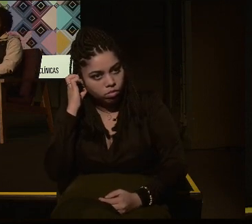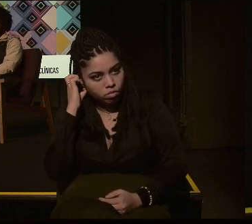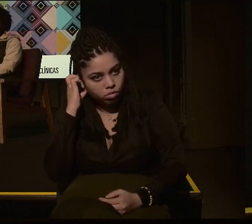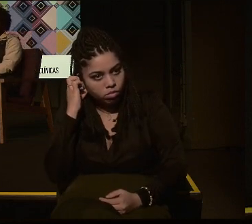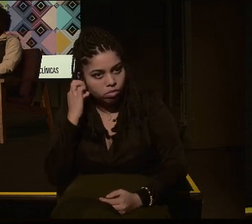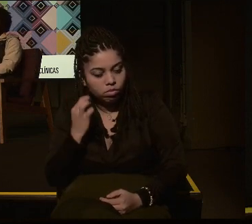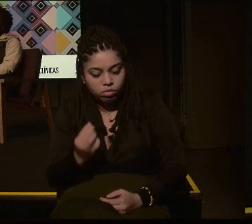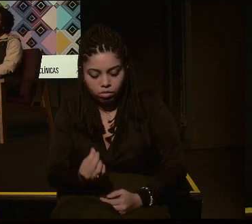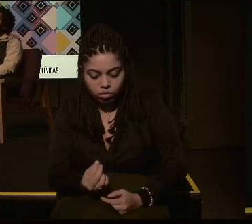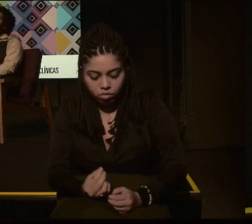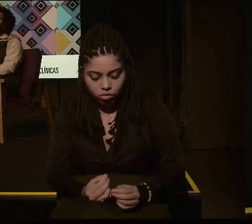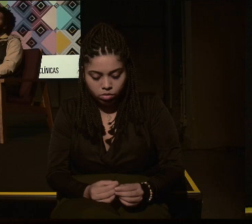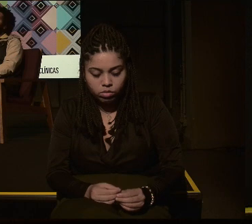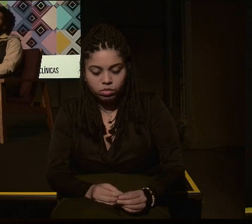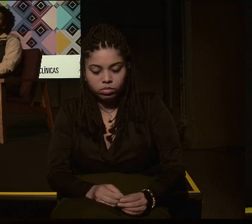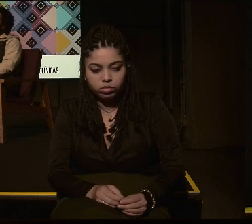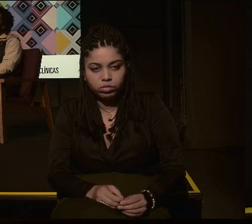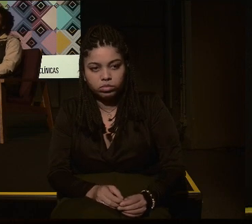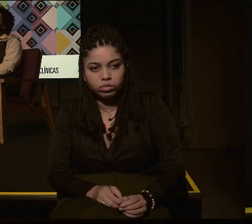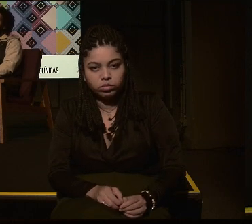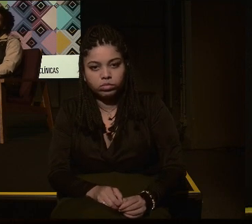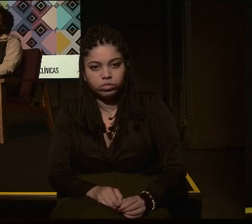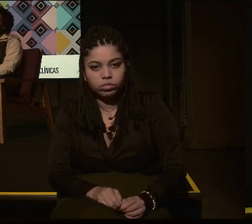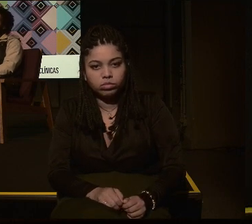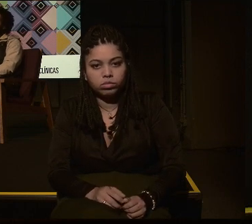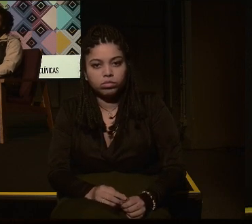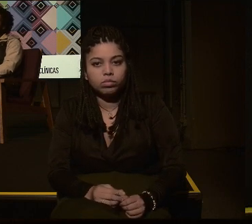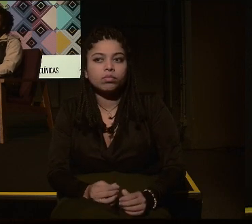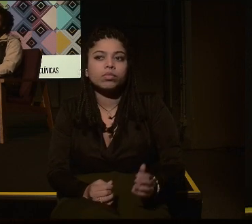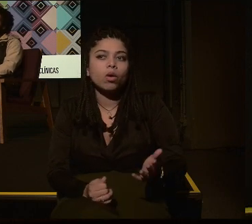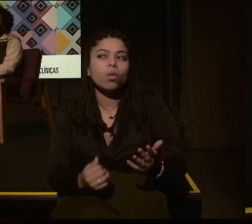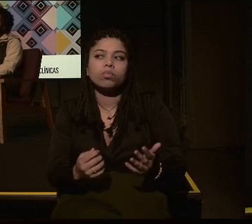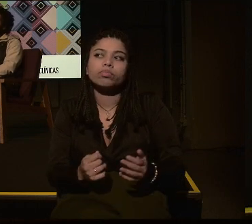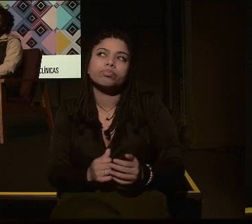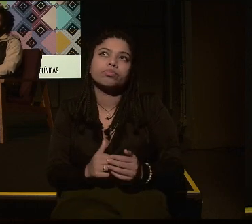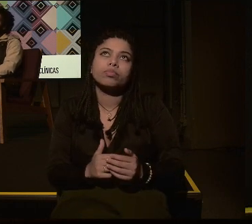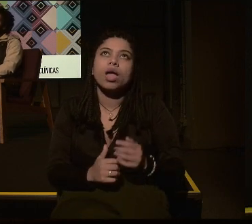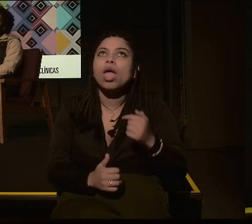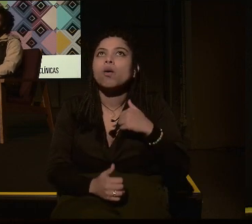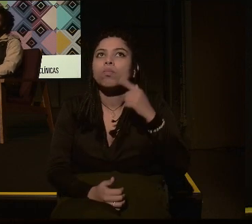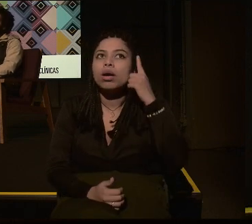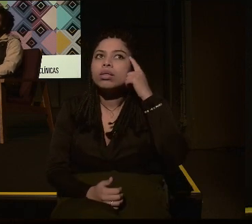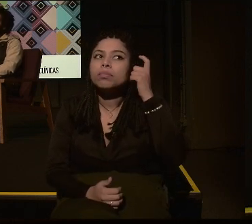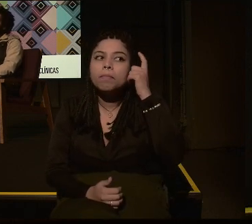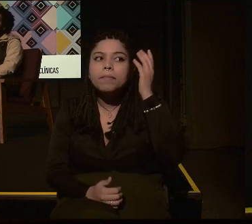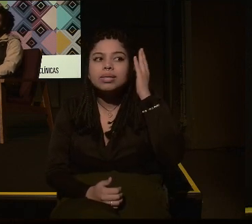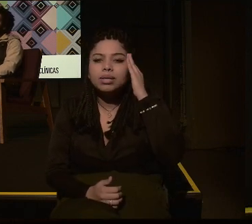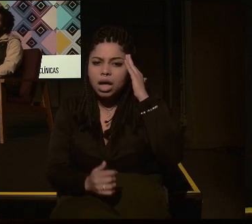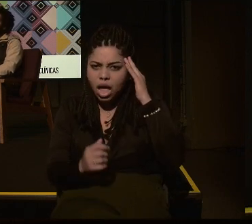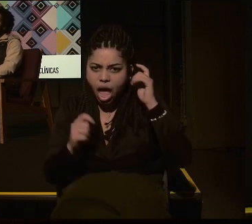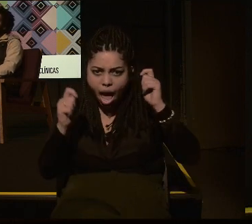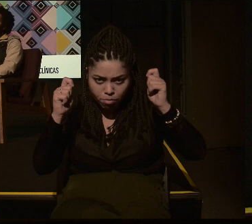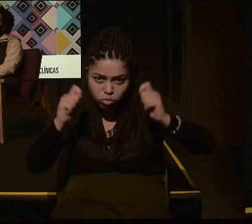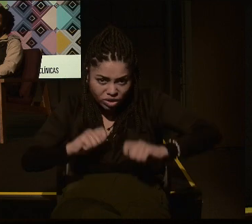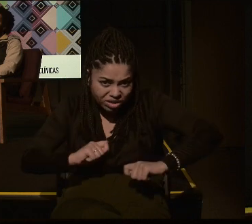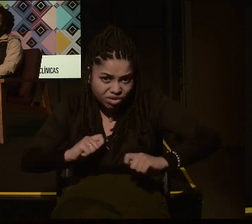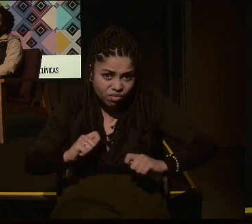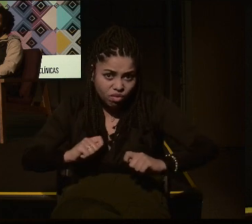Acho que vai muito para uma ideia de querer saber se é possível assim, né, fazer essa